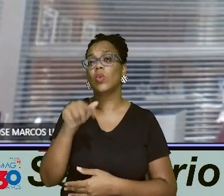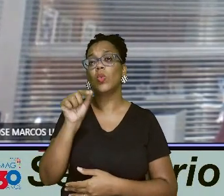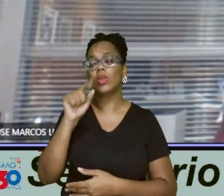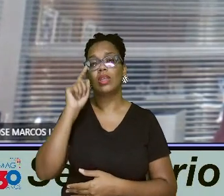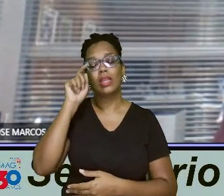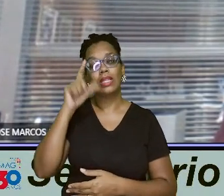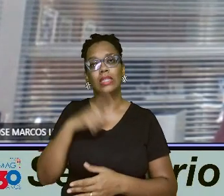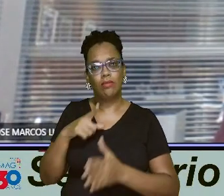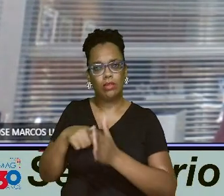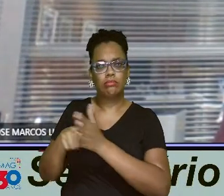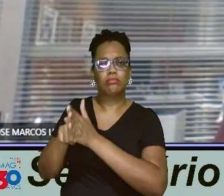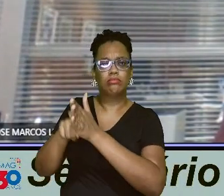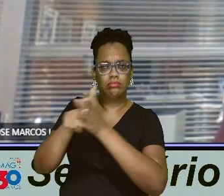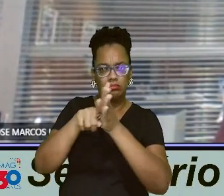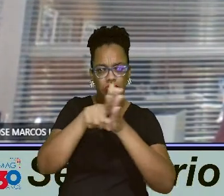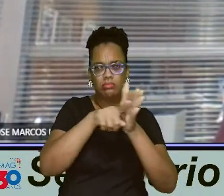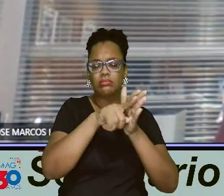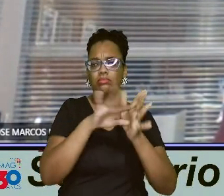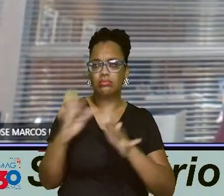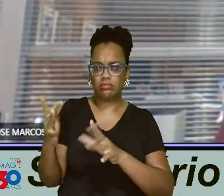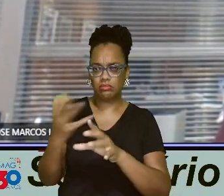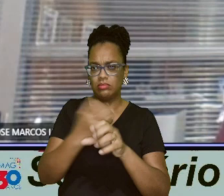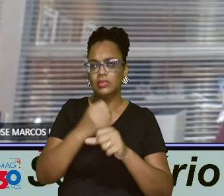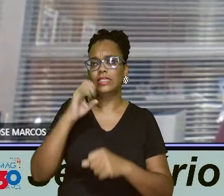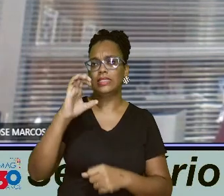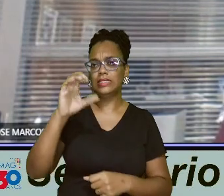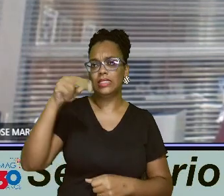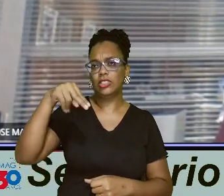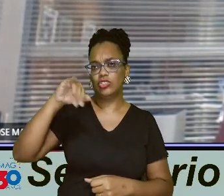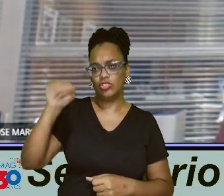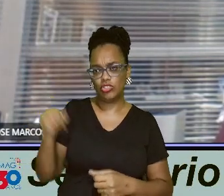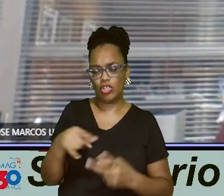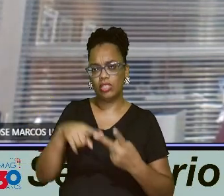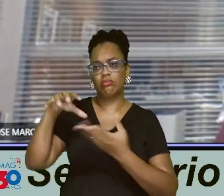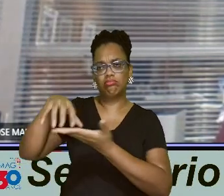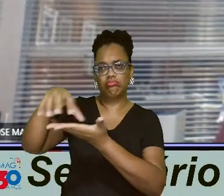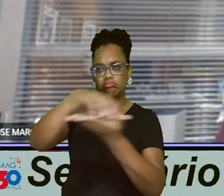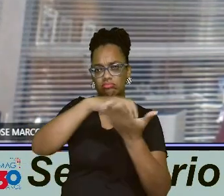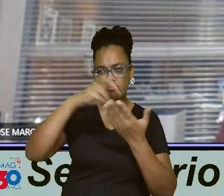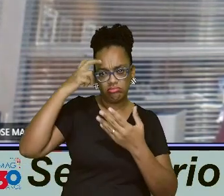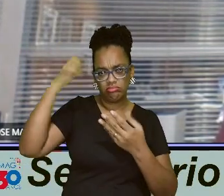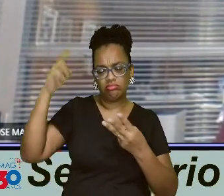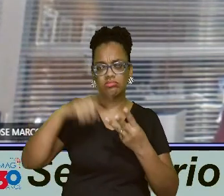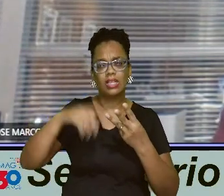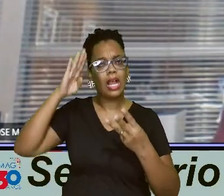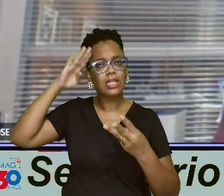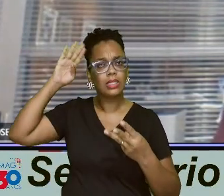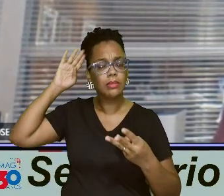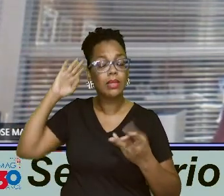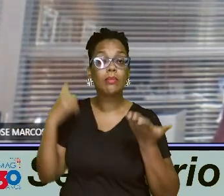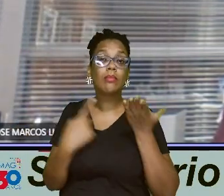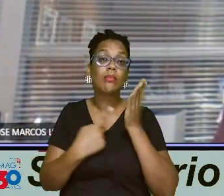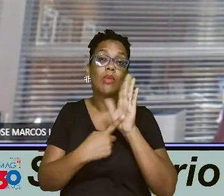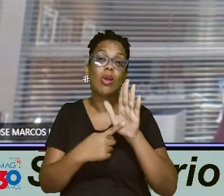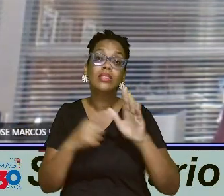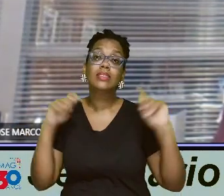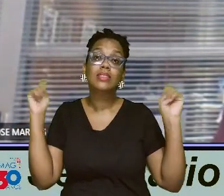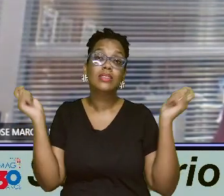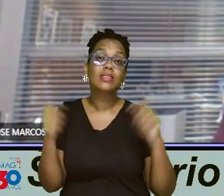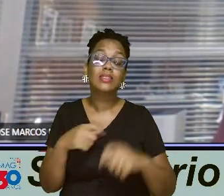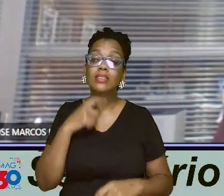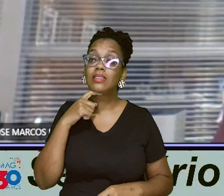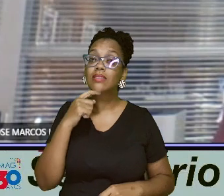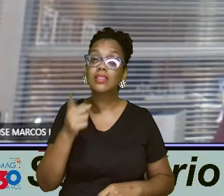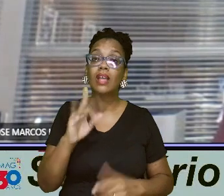dados vindo, tanto de pesquisas feitas pelo CNJ, pelos centros de inteligência, pela academia, mostrando a ineficiência